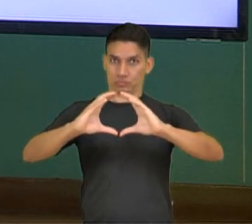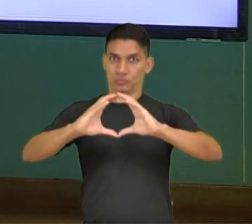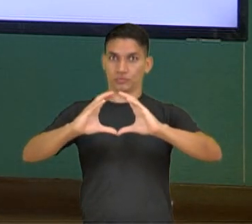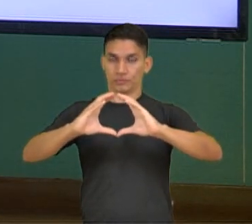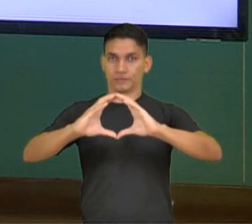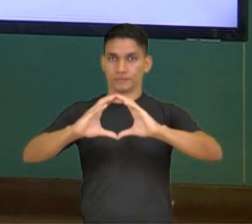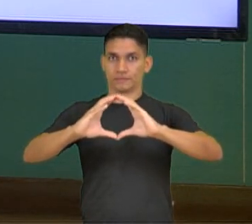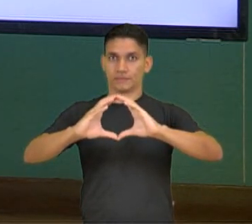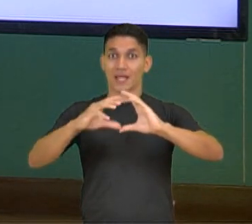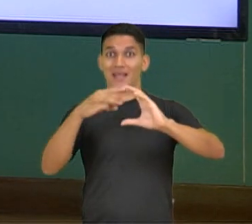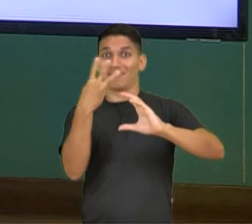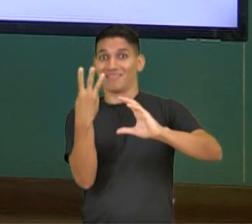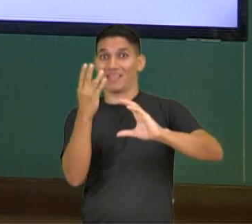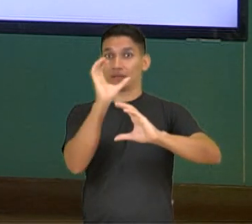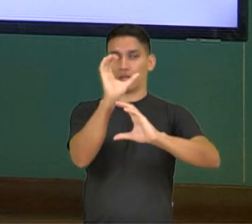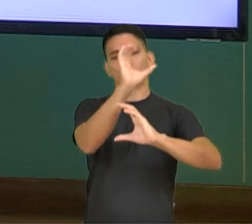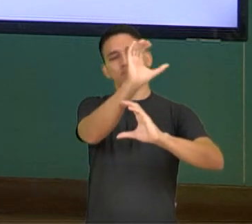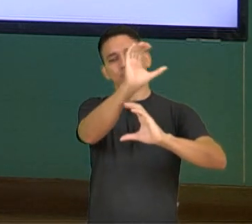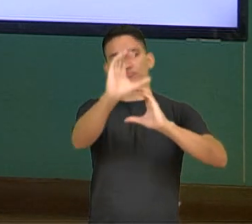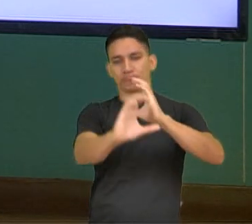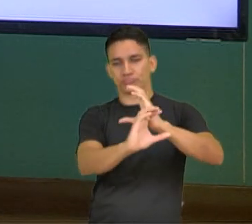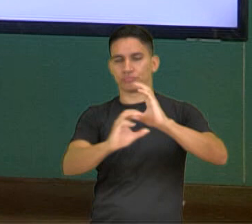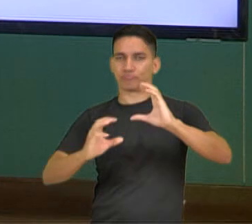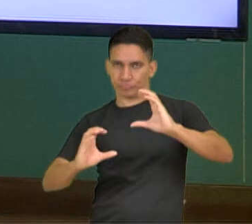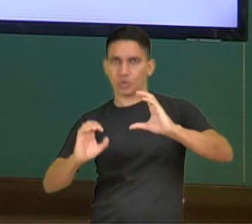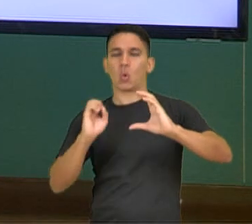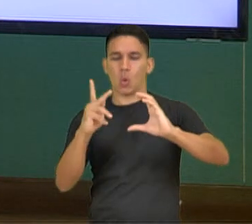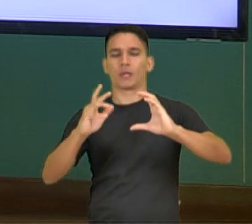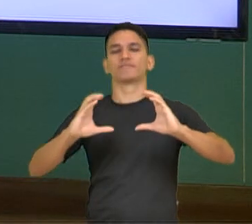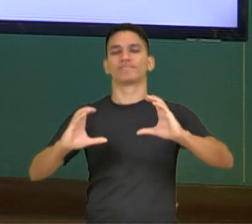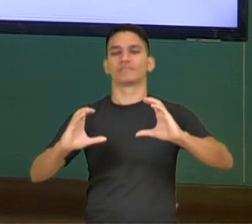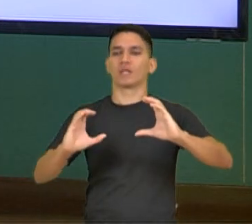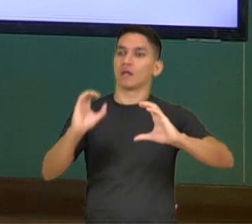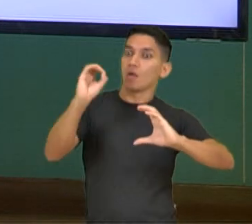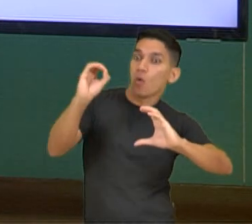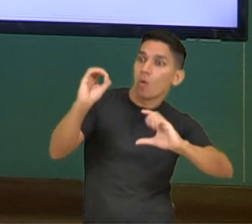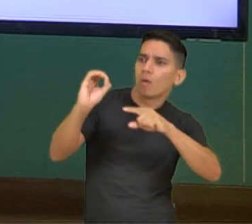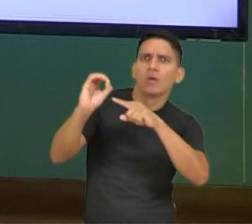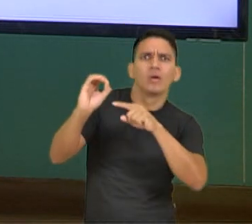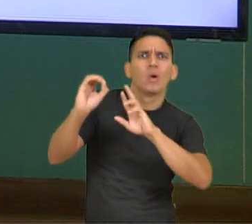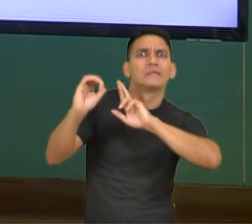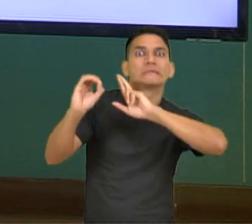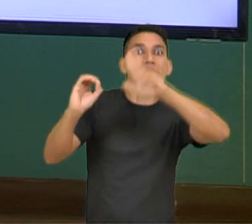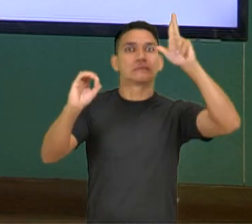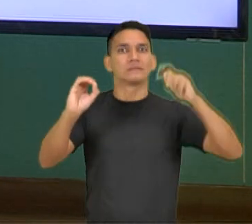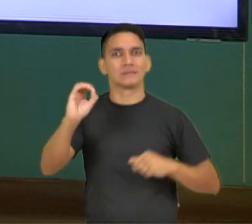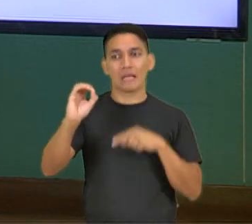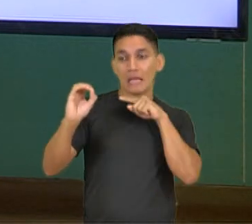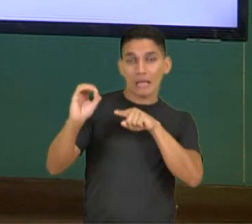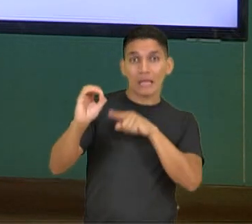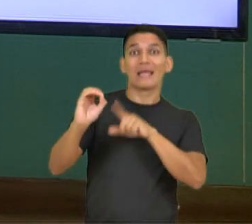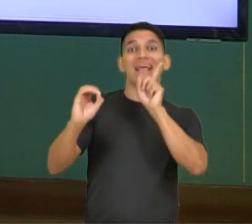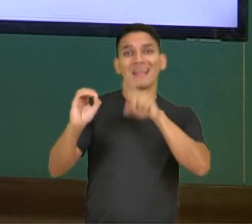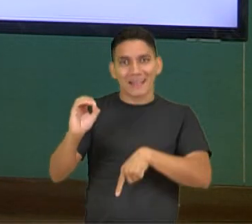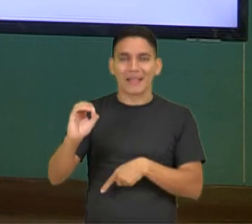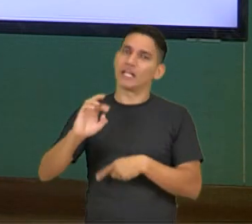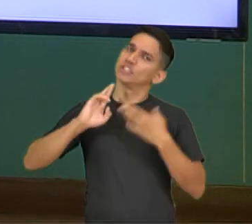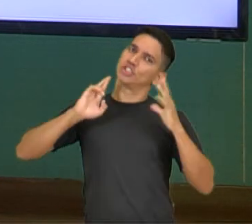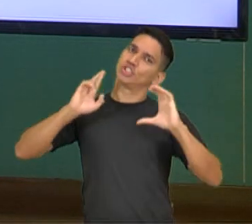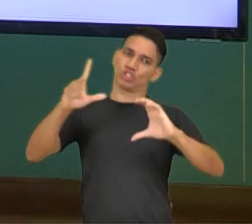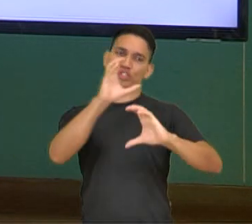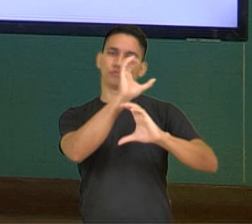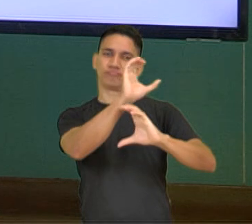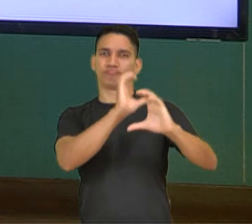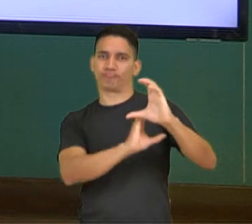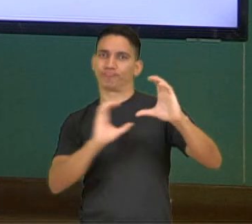fechada, 3 carbonos e um oxigêniozinho aqui na cadeia carbônica. Ele está ali